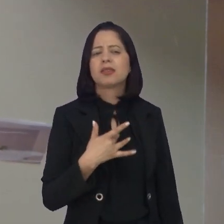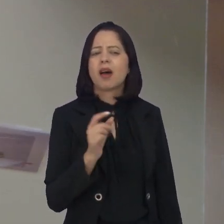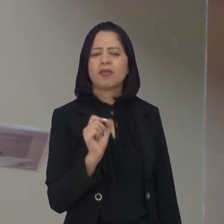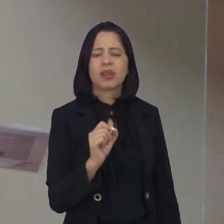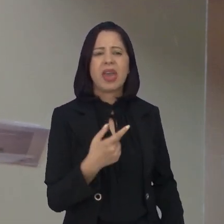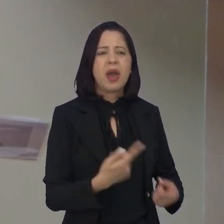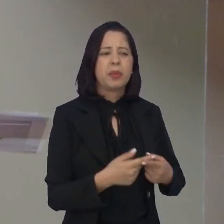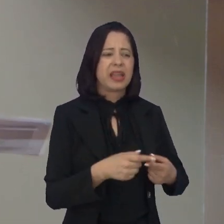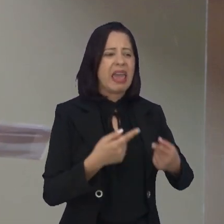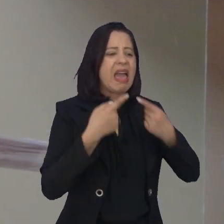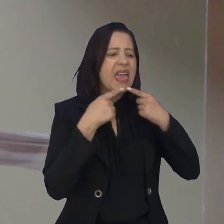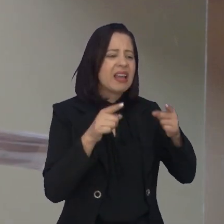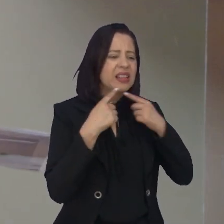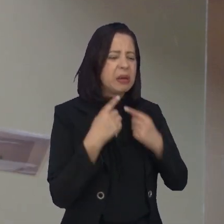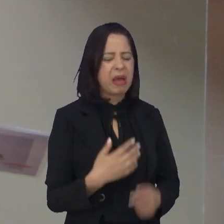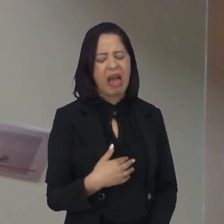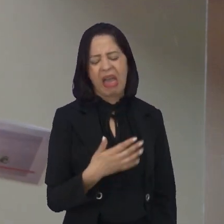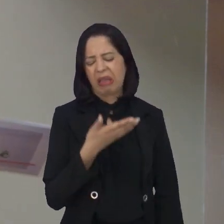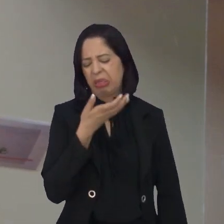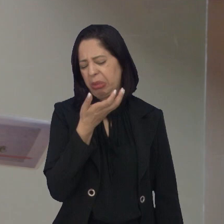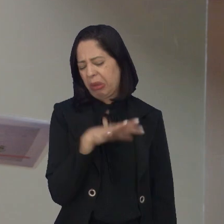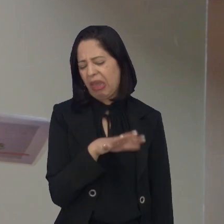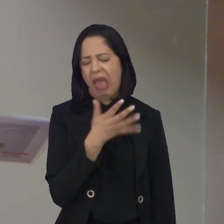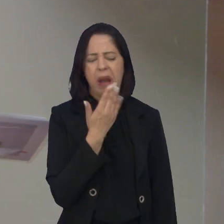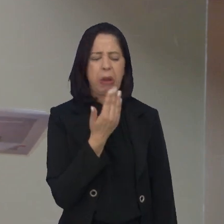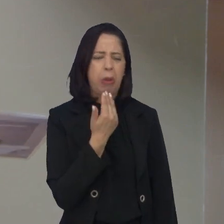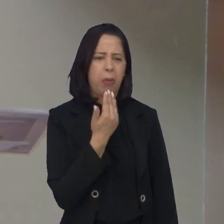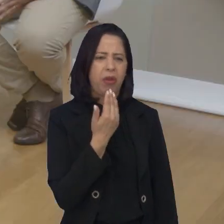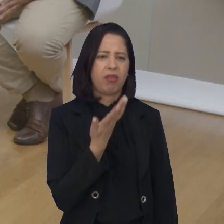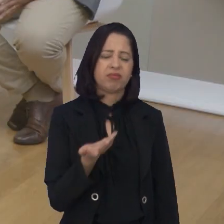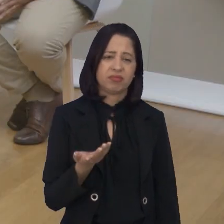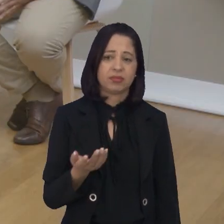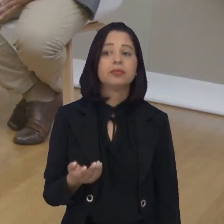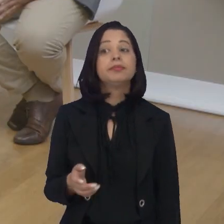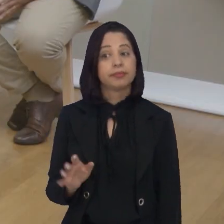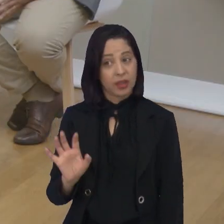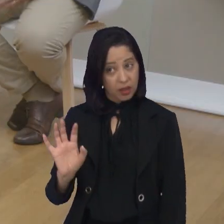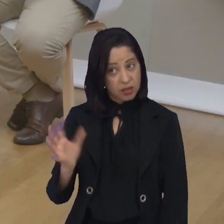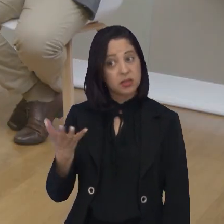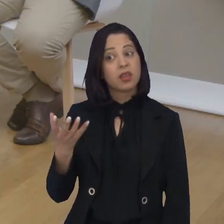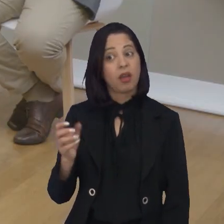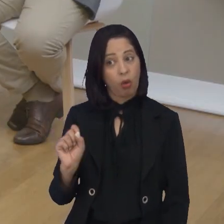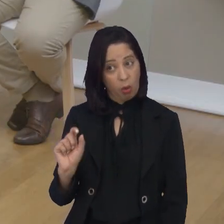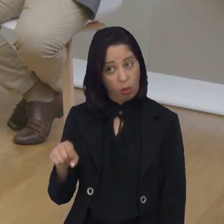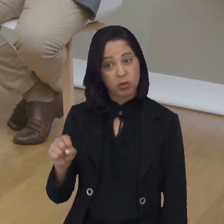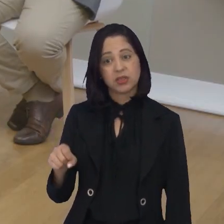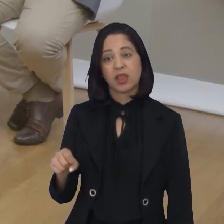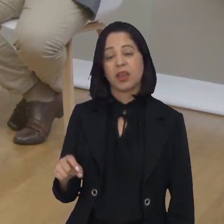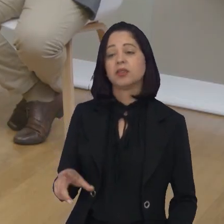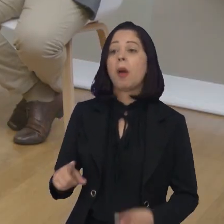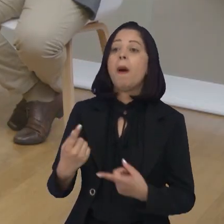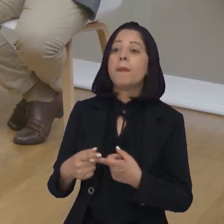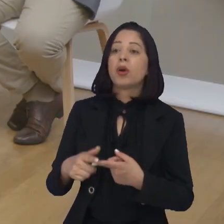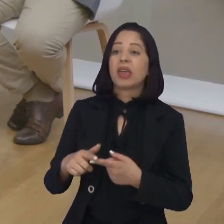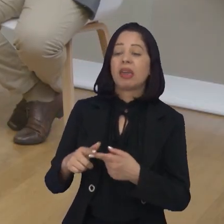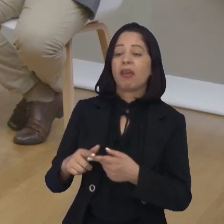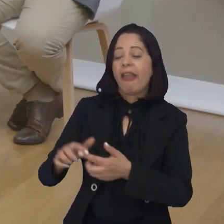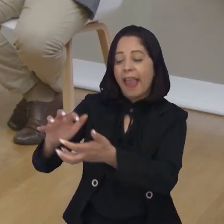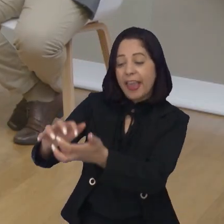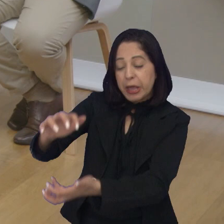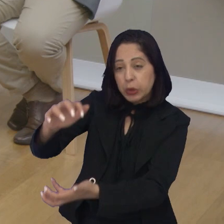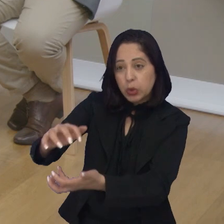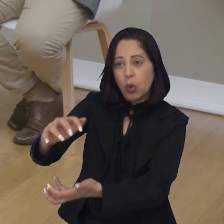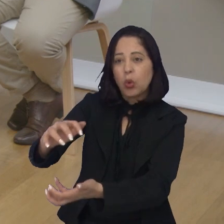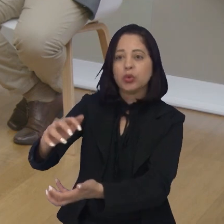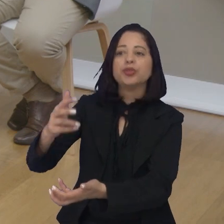apetite. Tem como estimular esse apetite? Sim. Existe até a gente chama de anorexia do envelhecimento. O envelhecimento